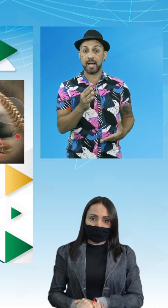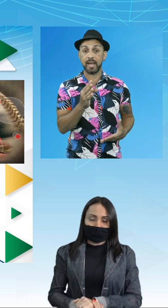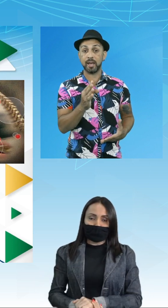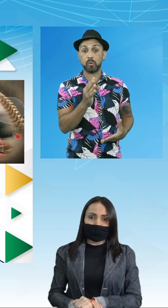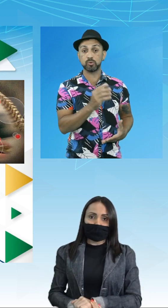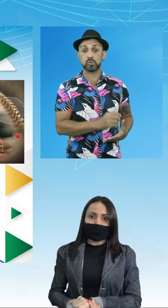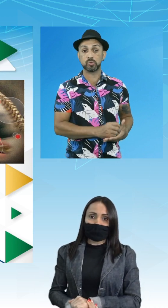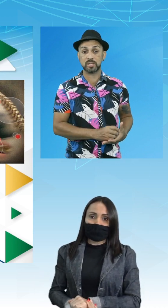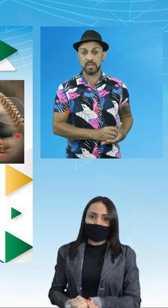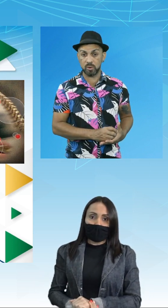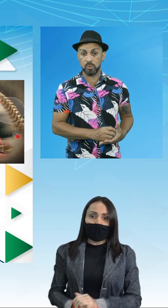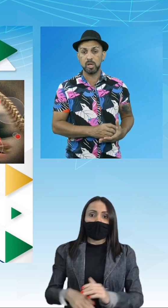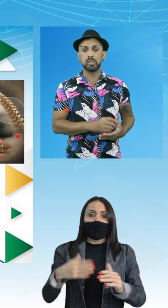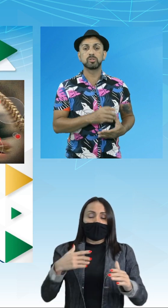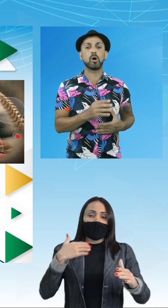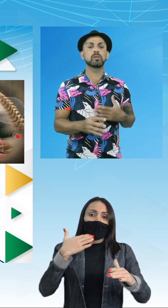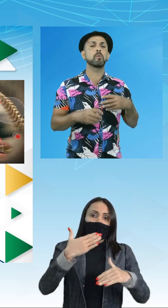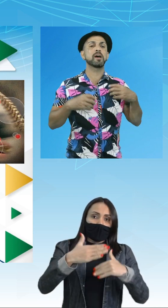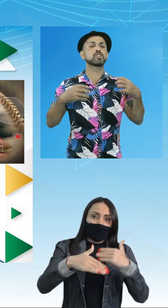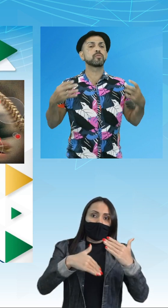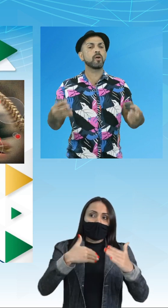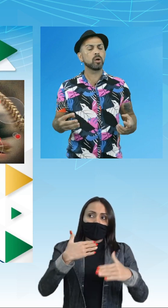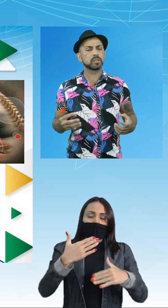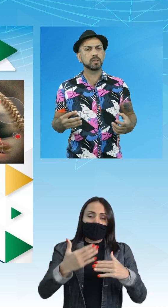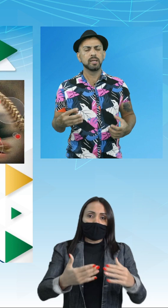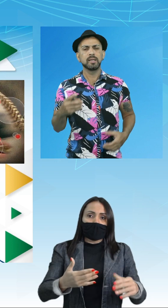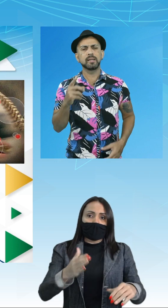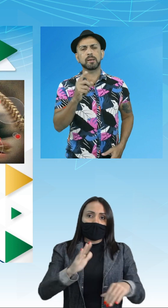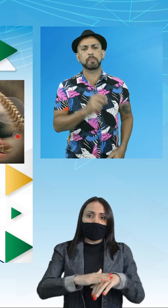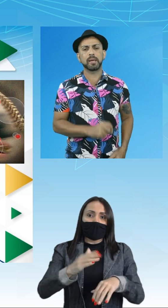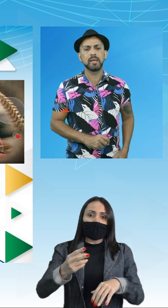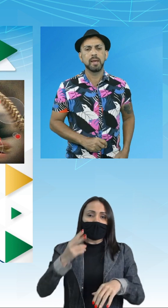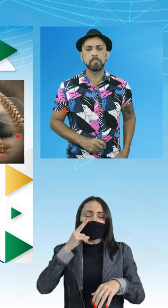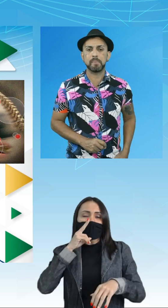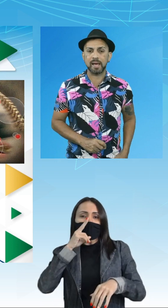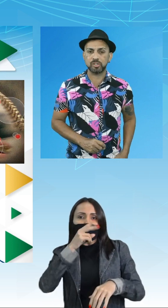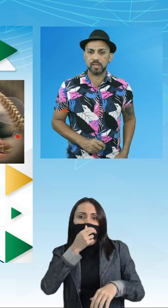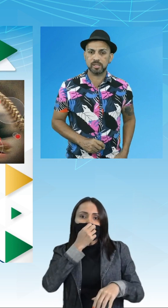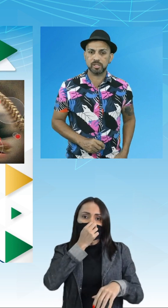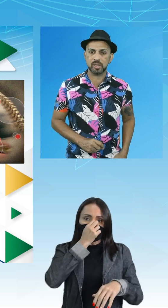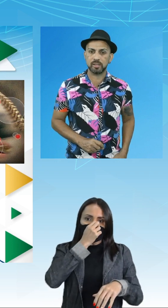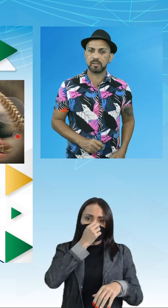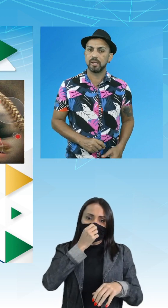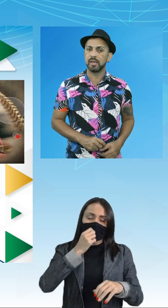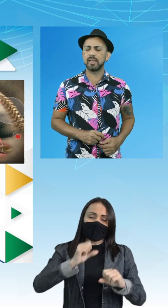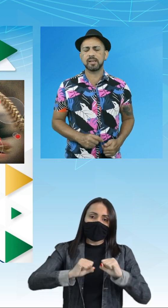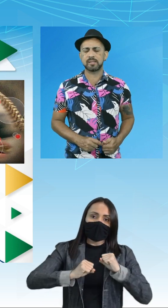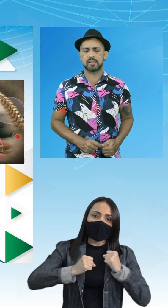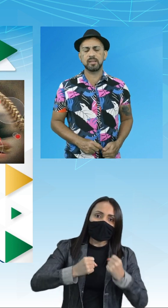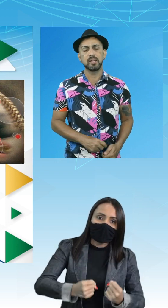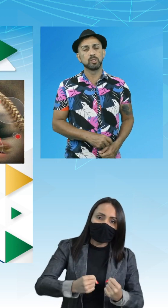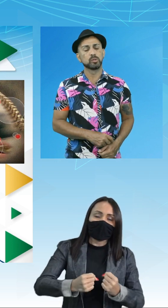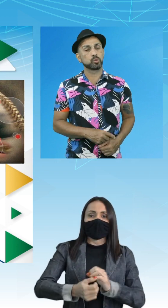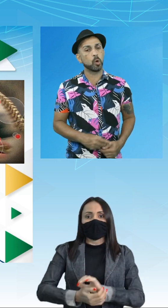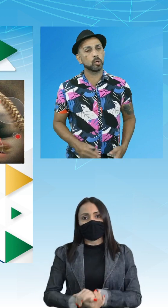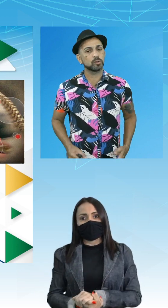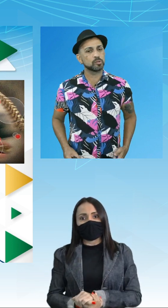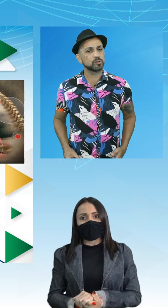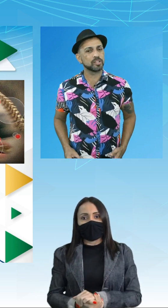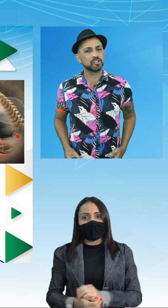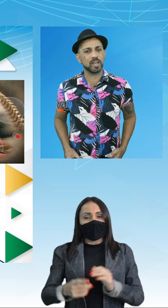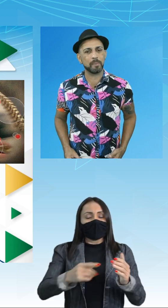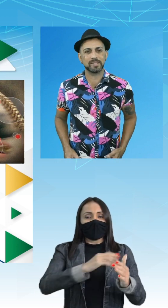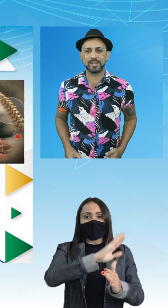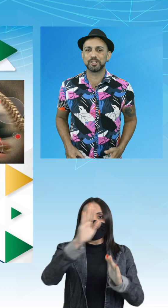Esta reconstrução torna-o mais forte e também mais resistente. E assim, todos